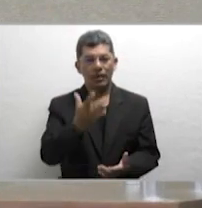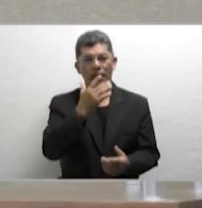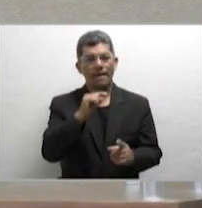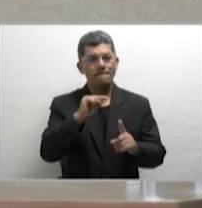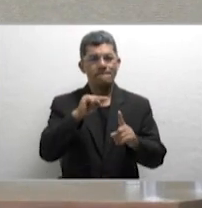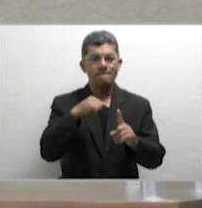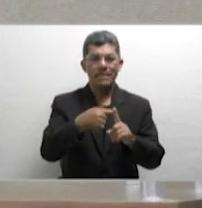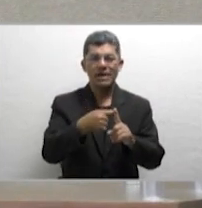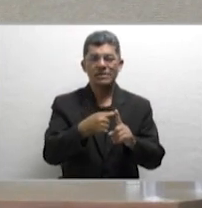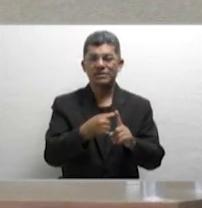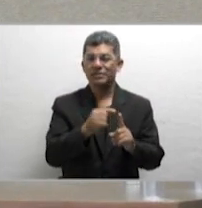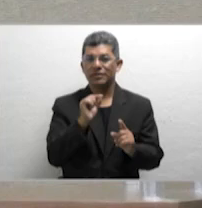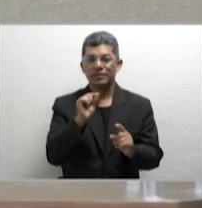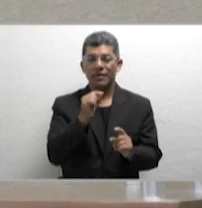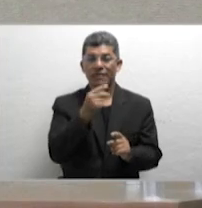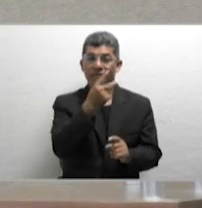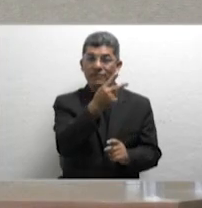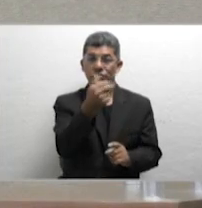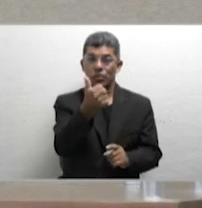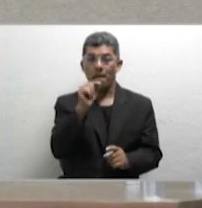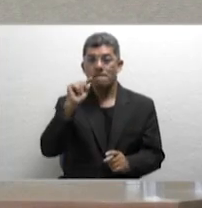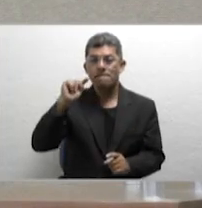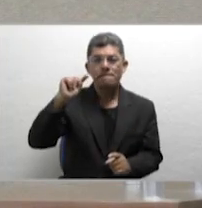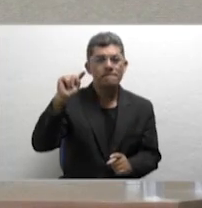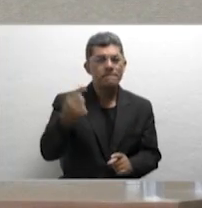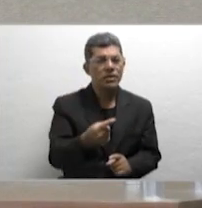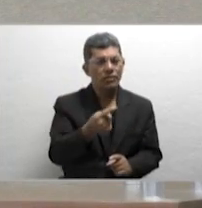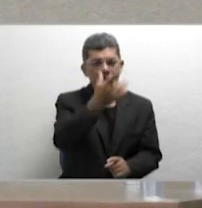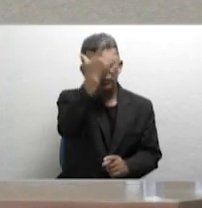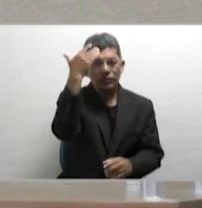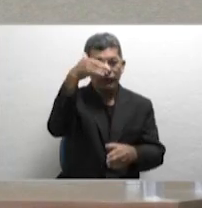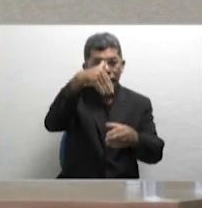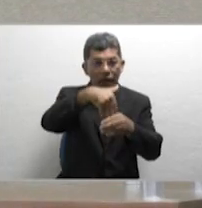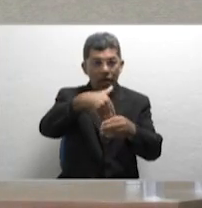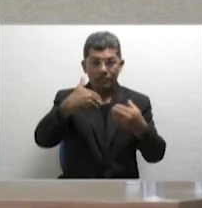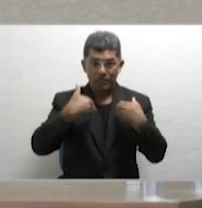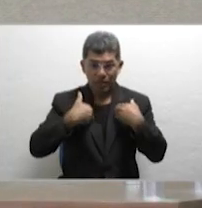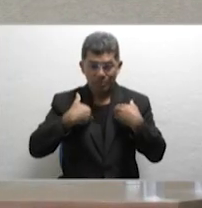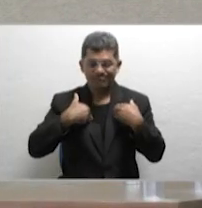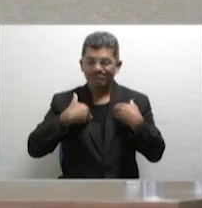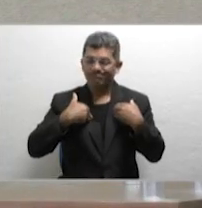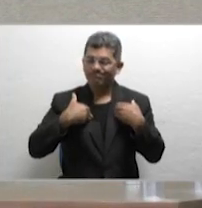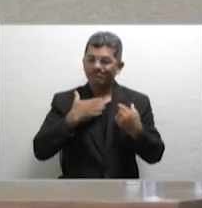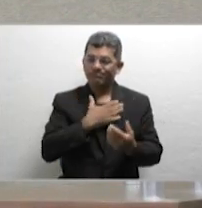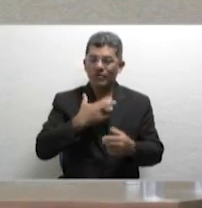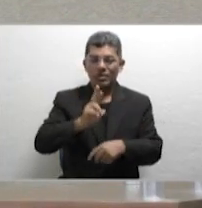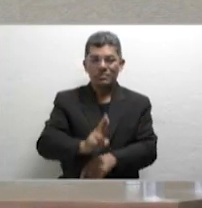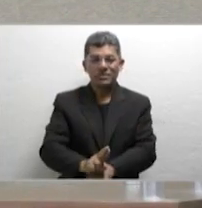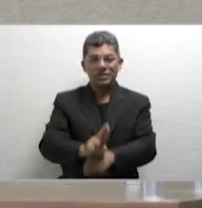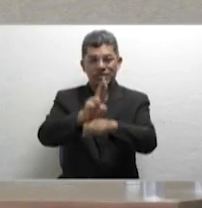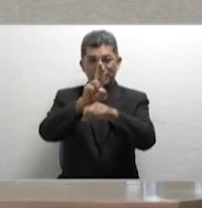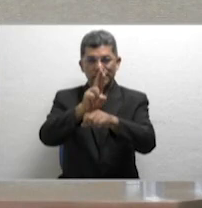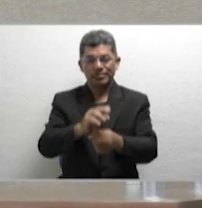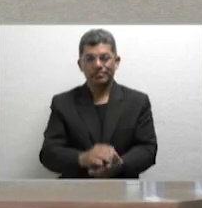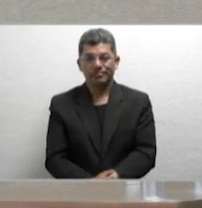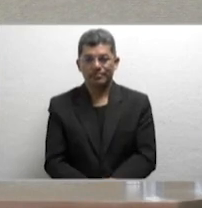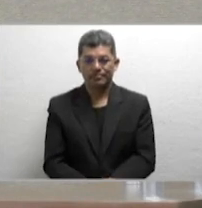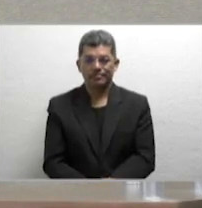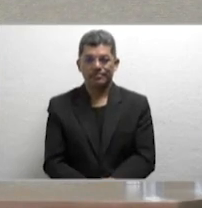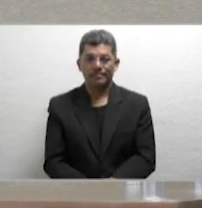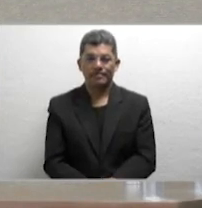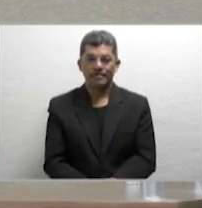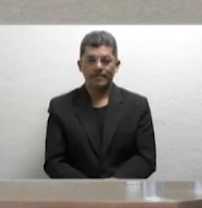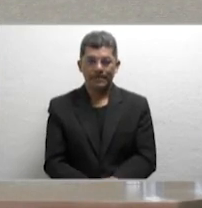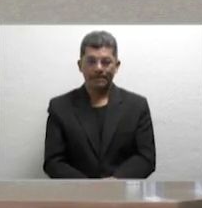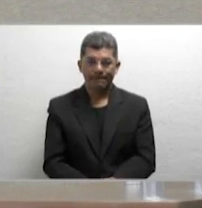21 mil eleitores que me possibilitaram estar aqui, nesta casa, os representando. E